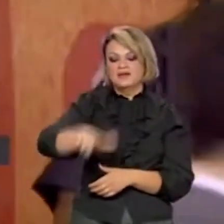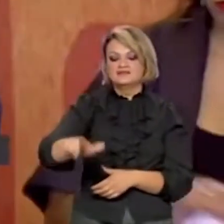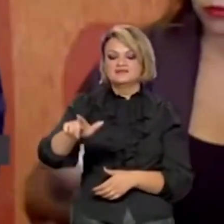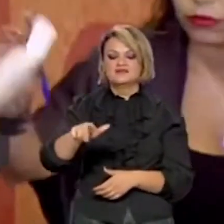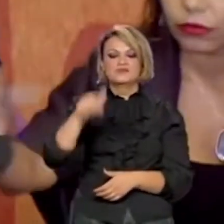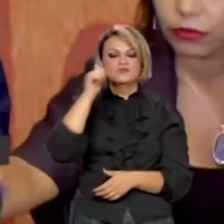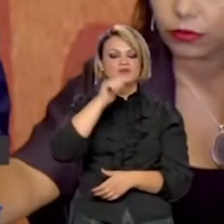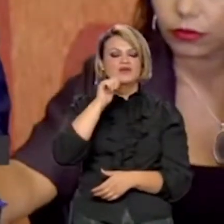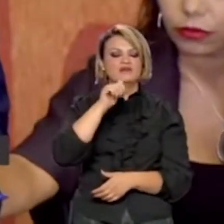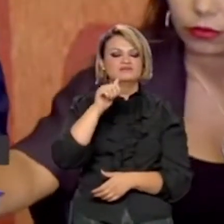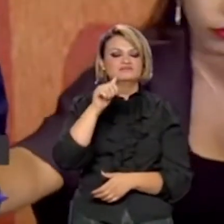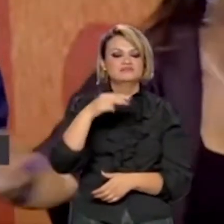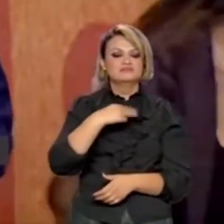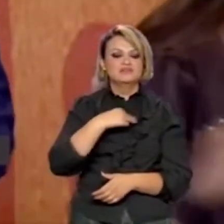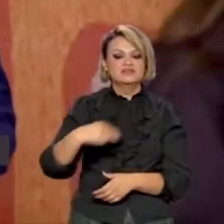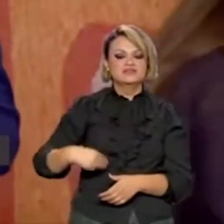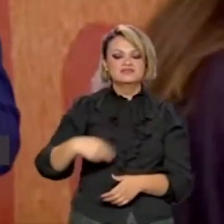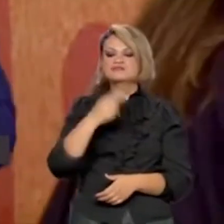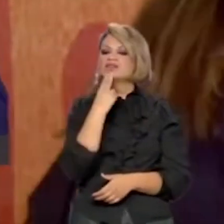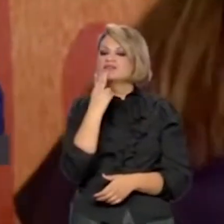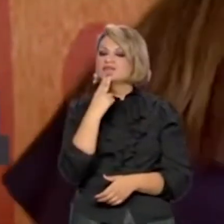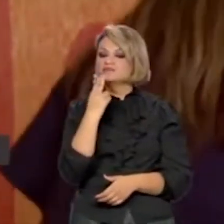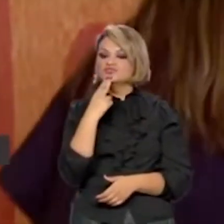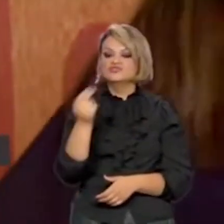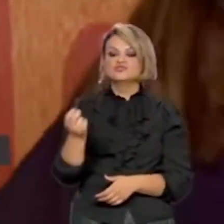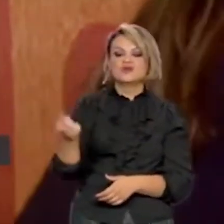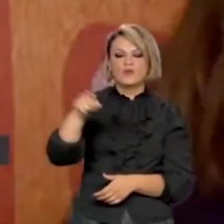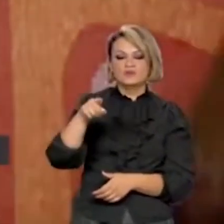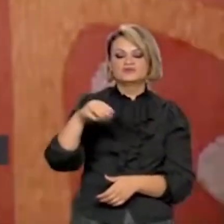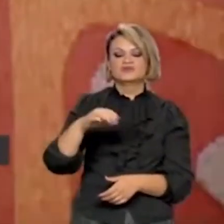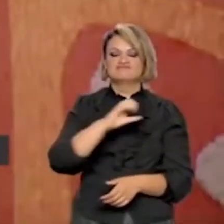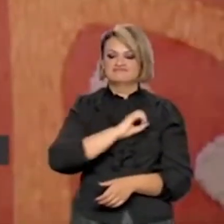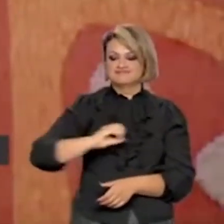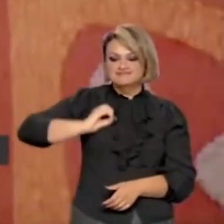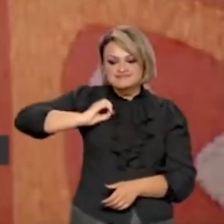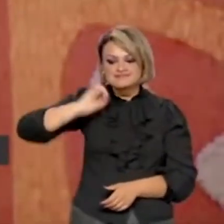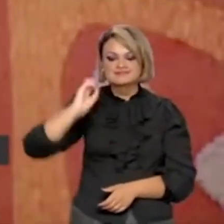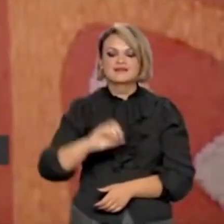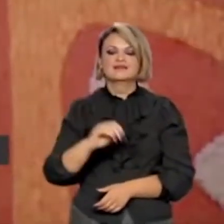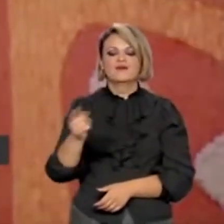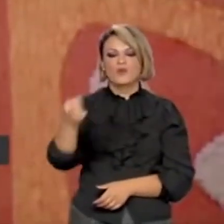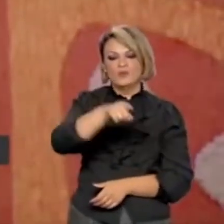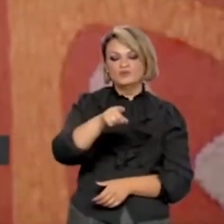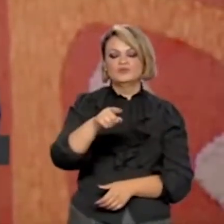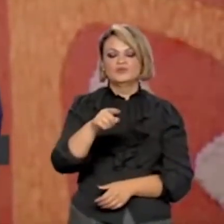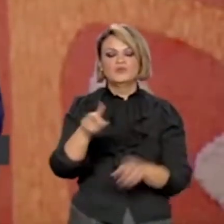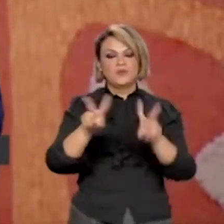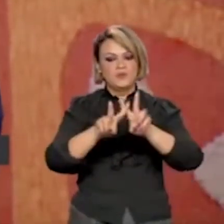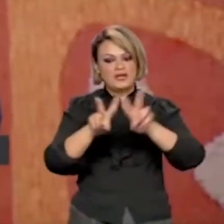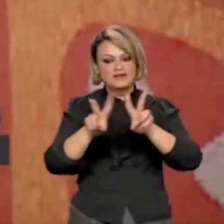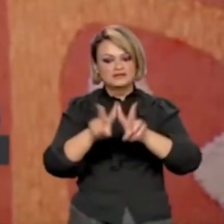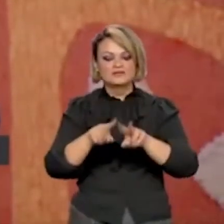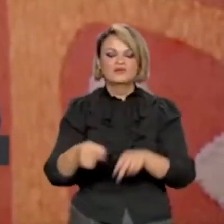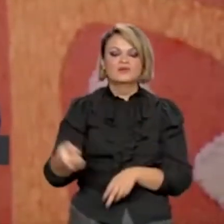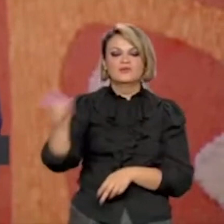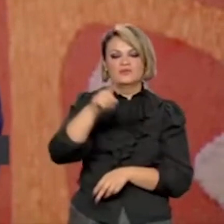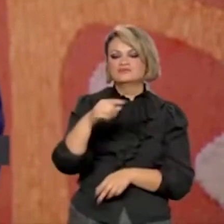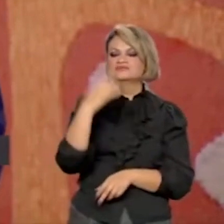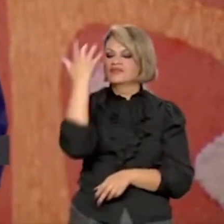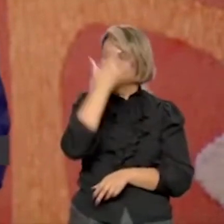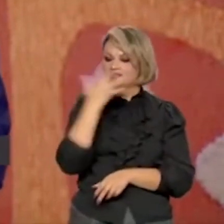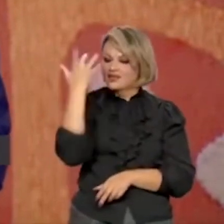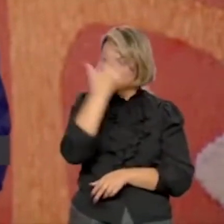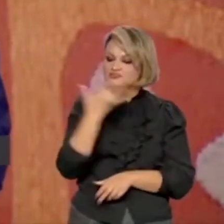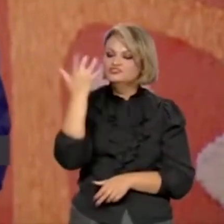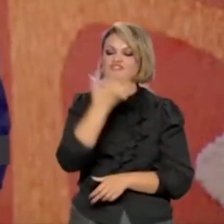da ministra Simone tebeth nome da ministra Marina Silva em nome do ministro Wellington Dias do Ministro Fernando